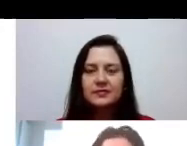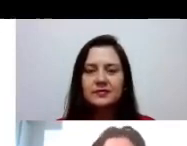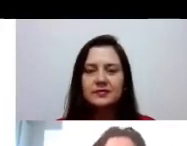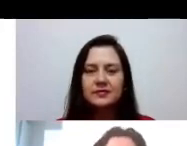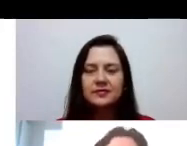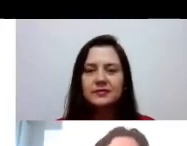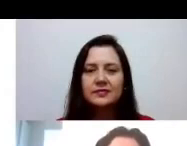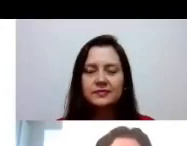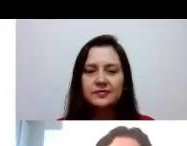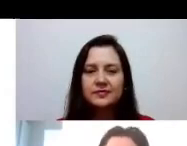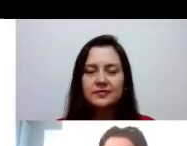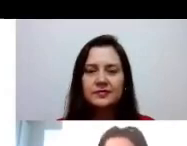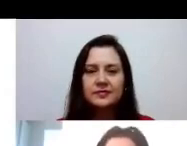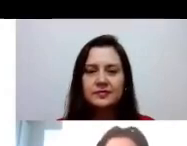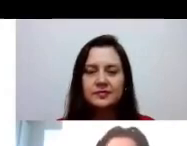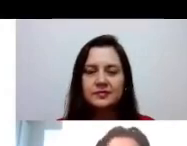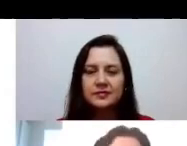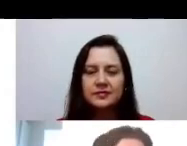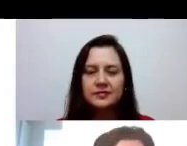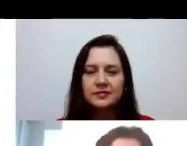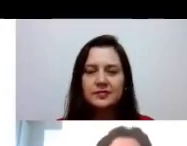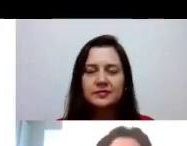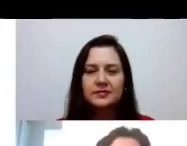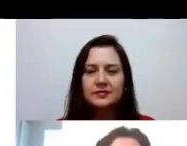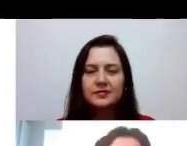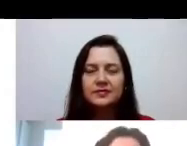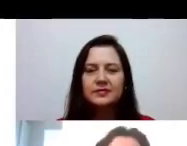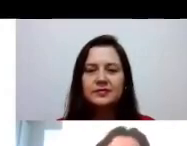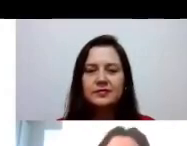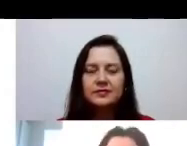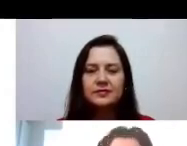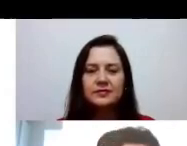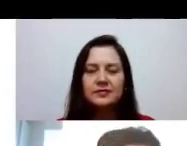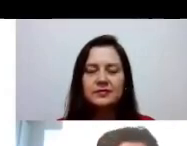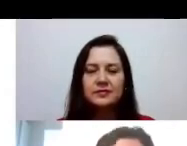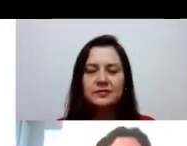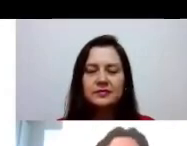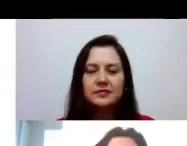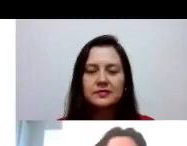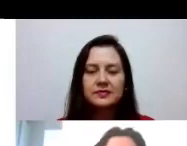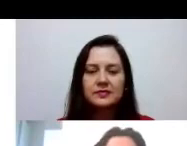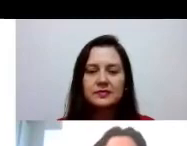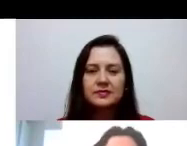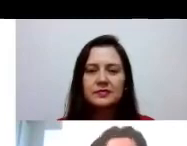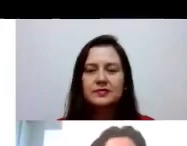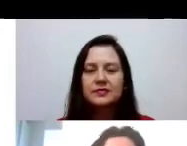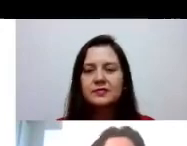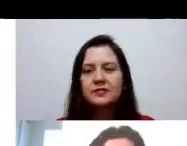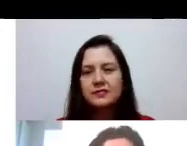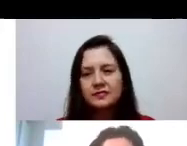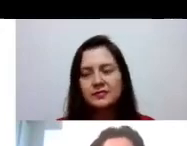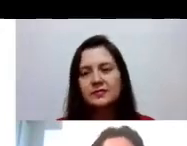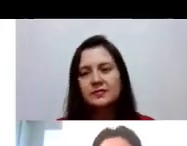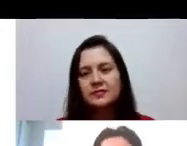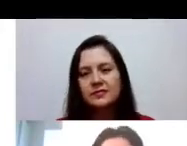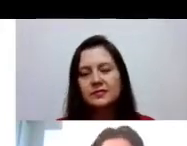má fé, que não houve a intenção daquele ato, que ele não causou aquele ato. Então,